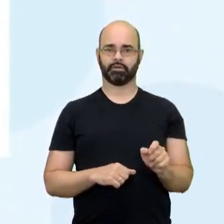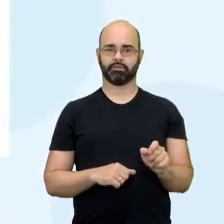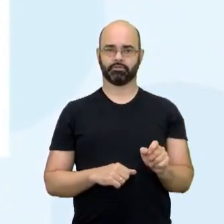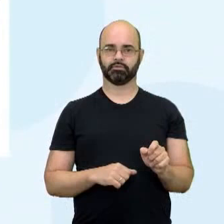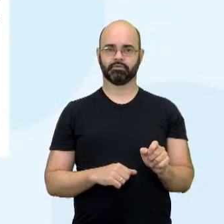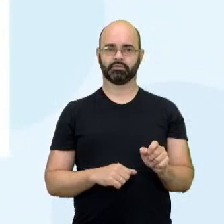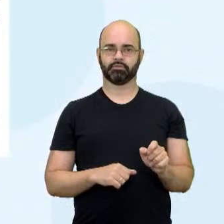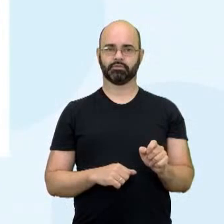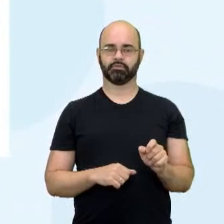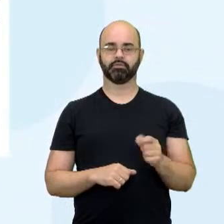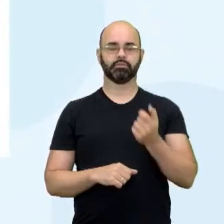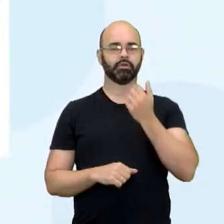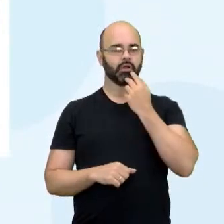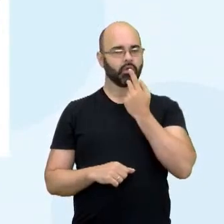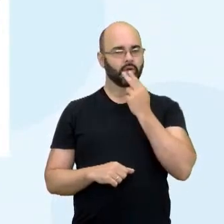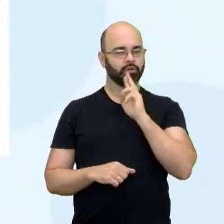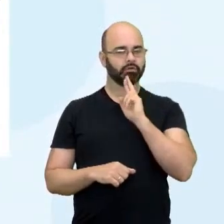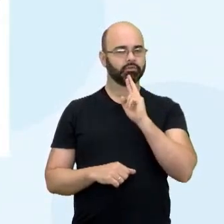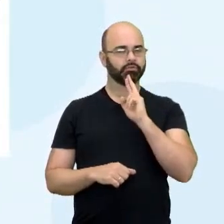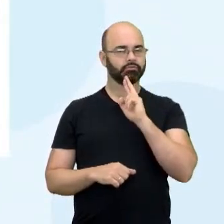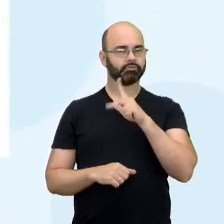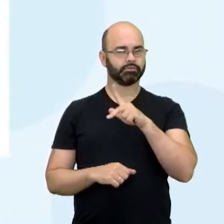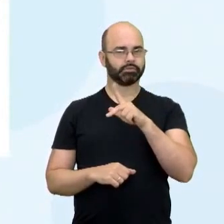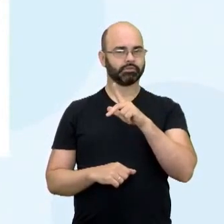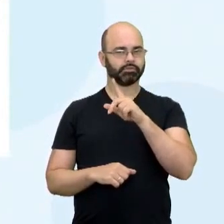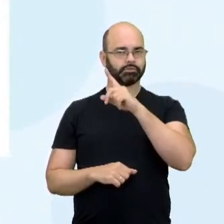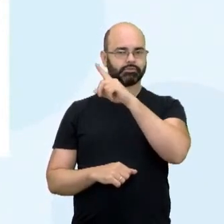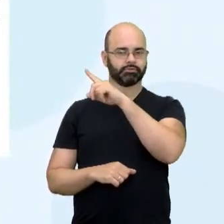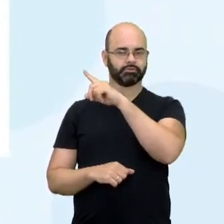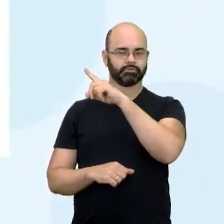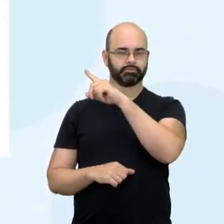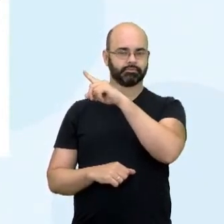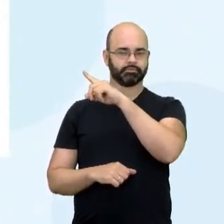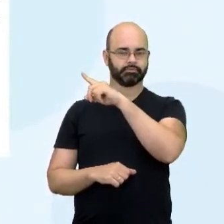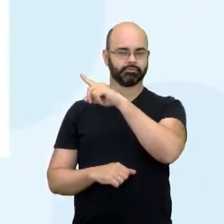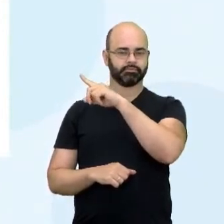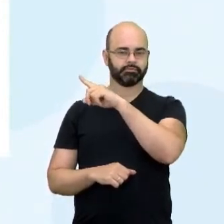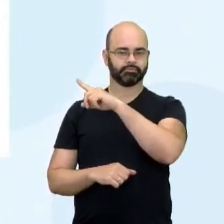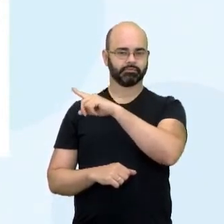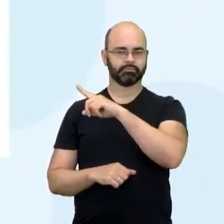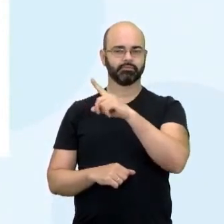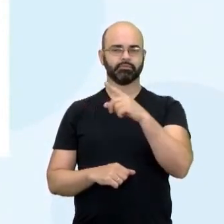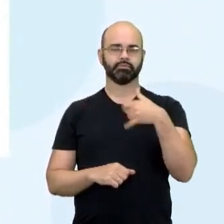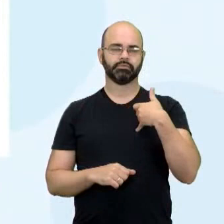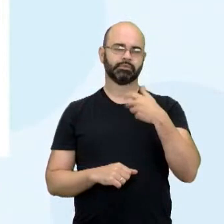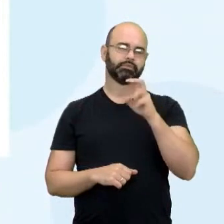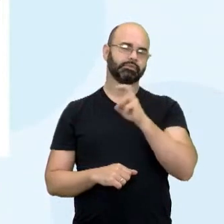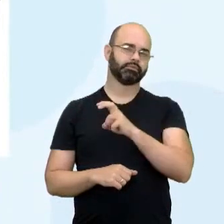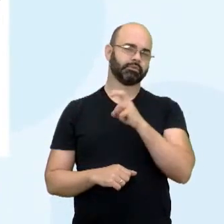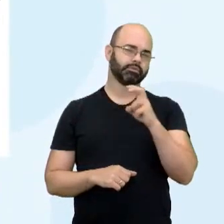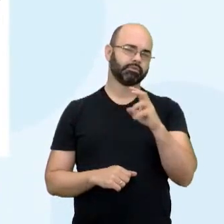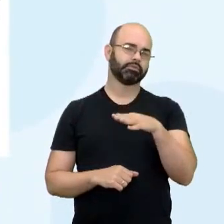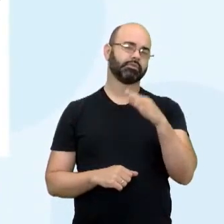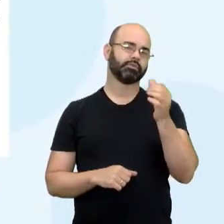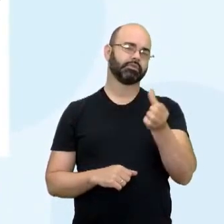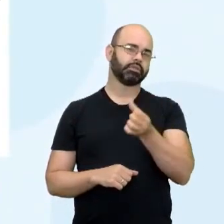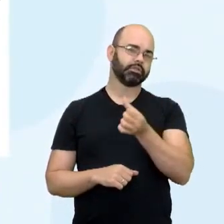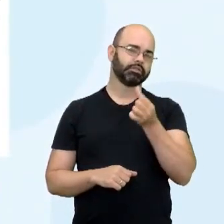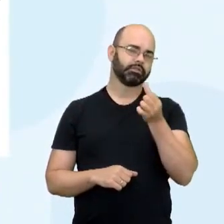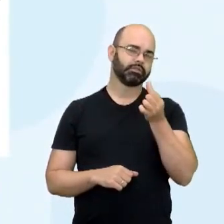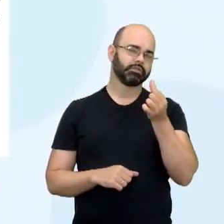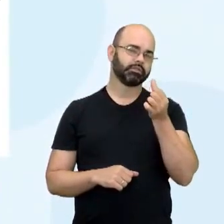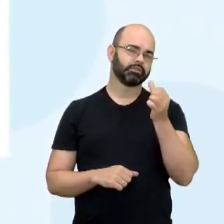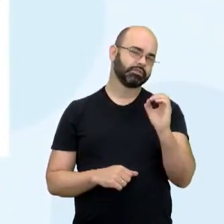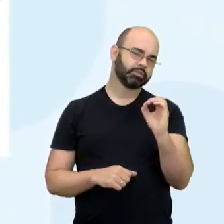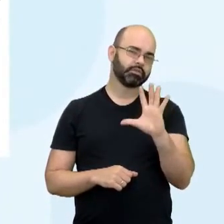uma outra coloração, né? Principalmente aí quando a gente vai observar aí de 55 a 60 anos para alguns países,